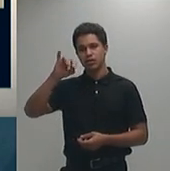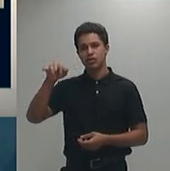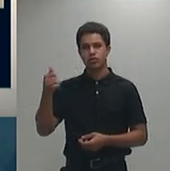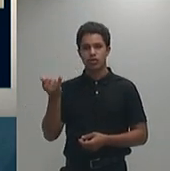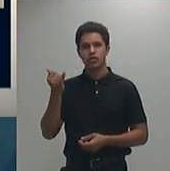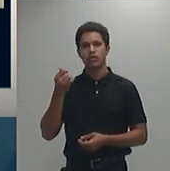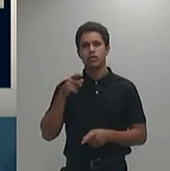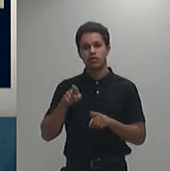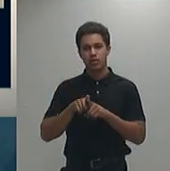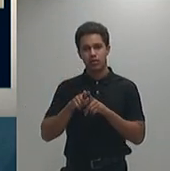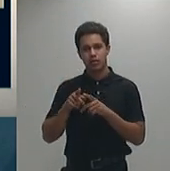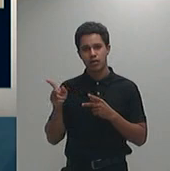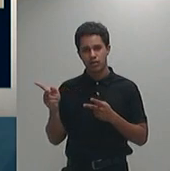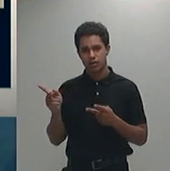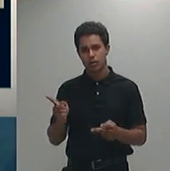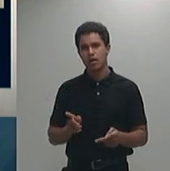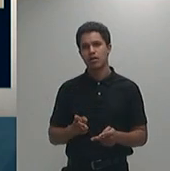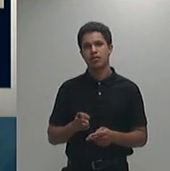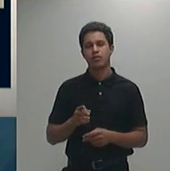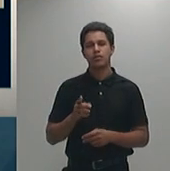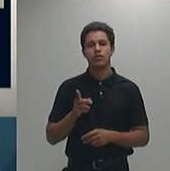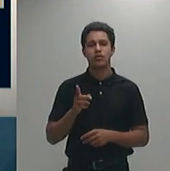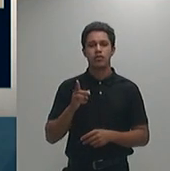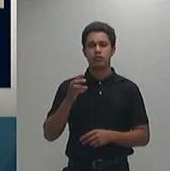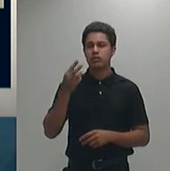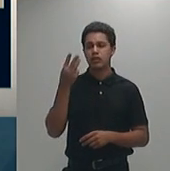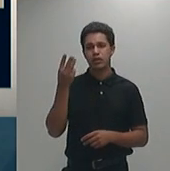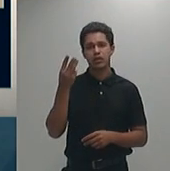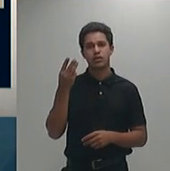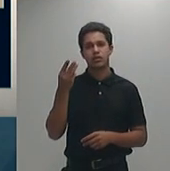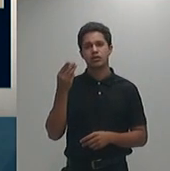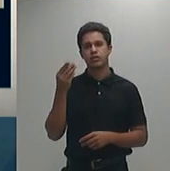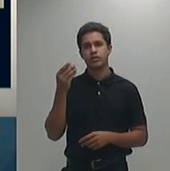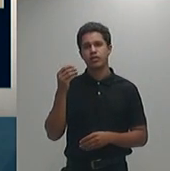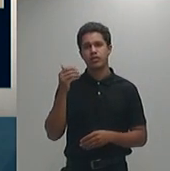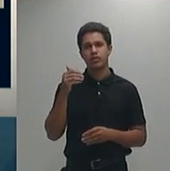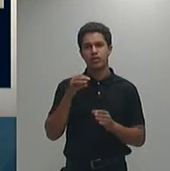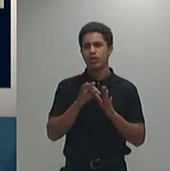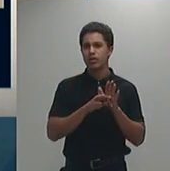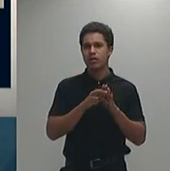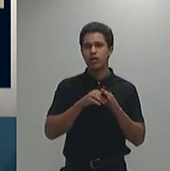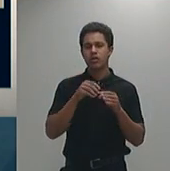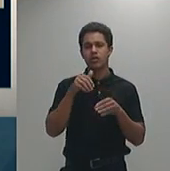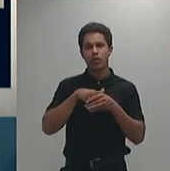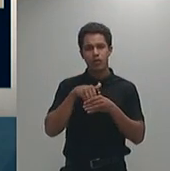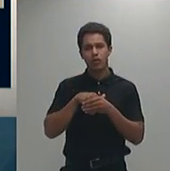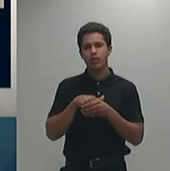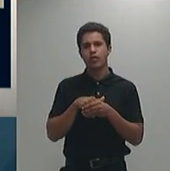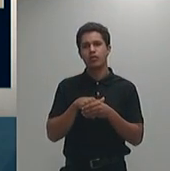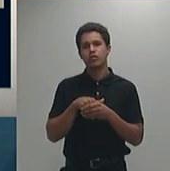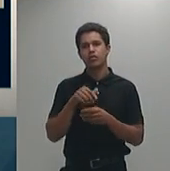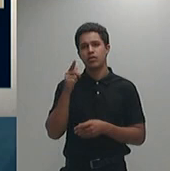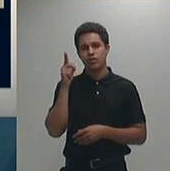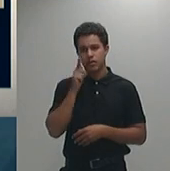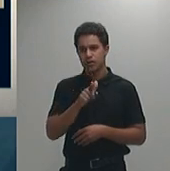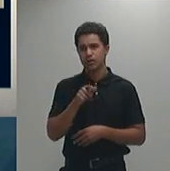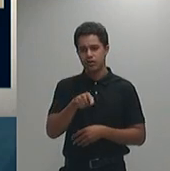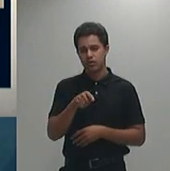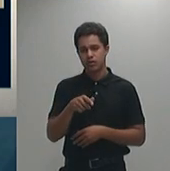extenso trecho do voto do da ministra Nancy andrighi vencedor nesse conflito